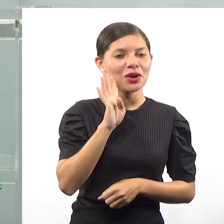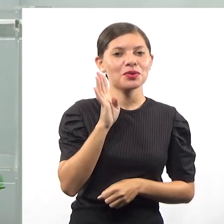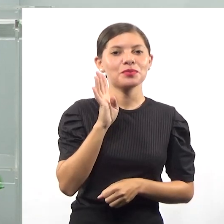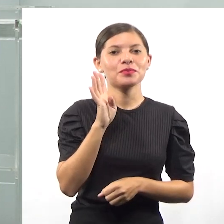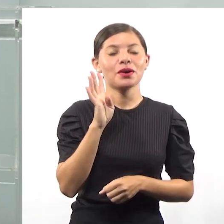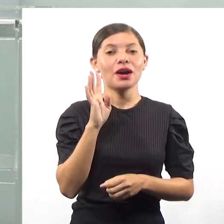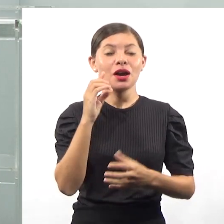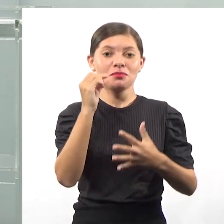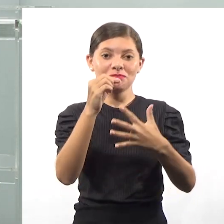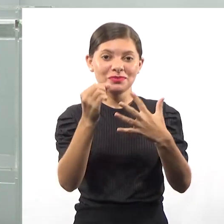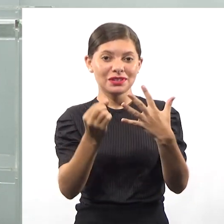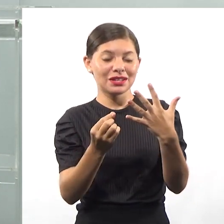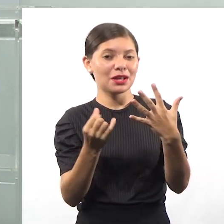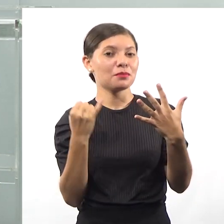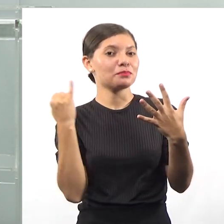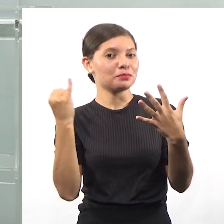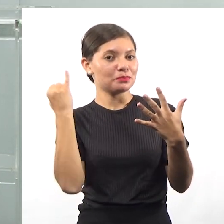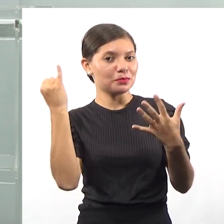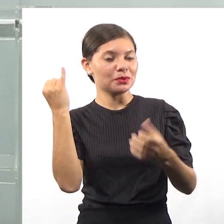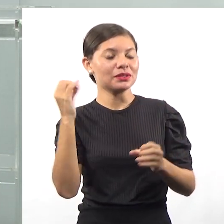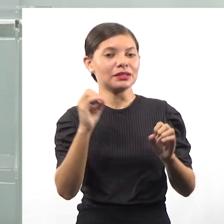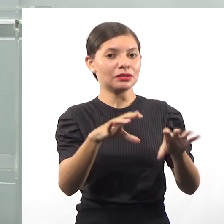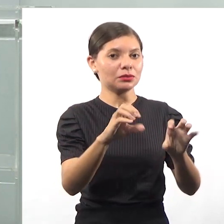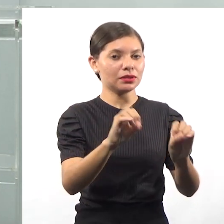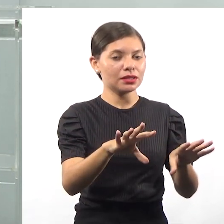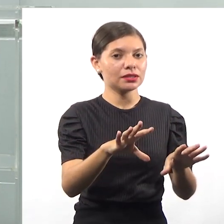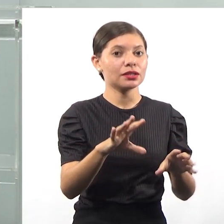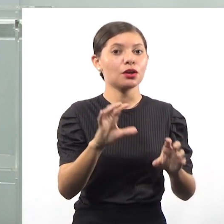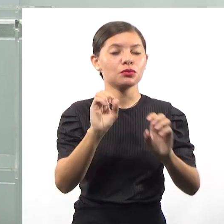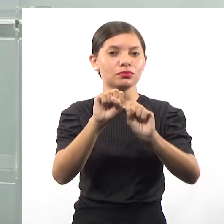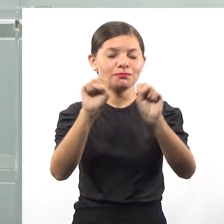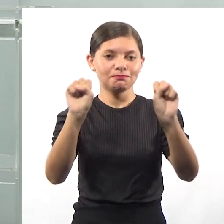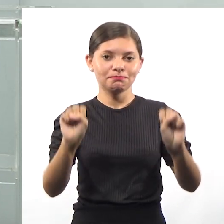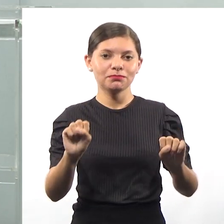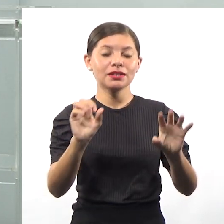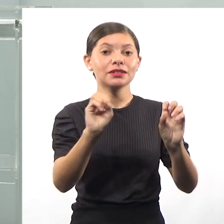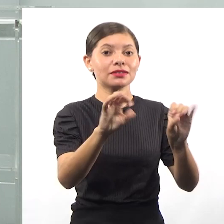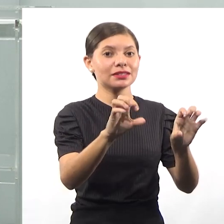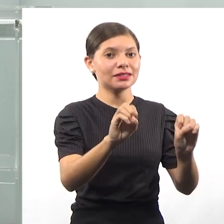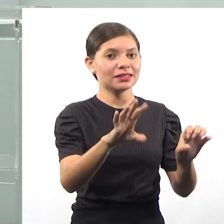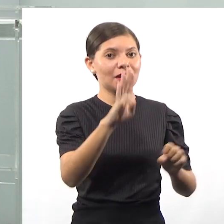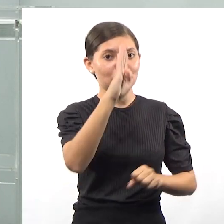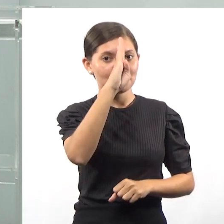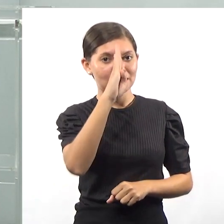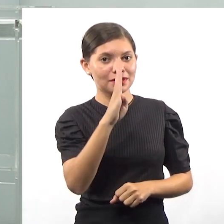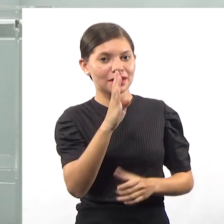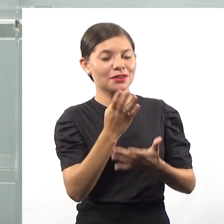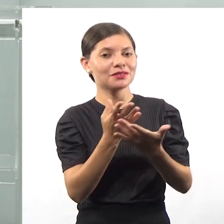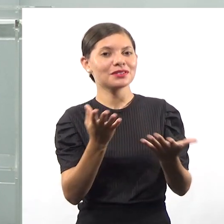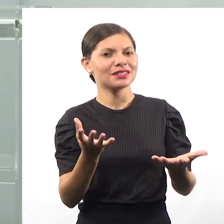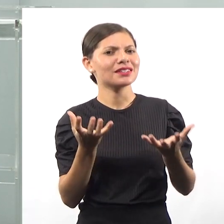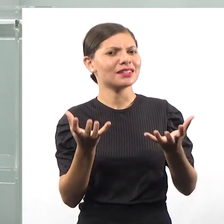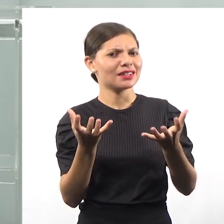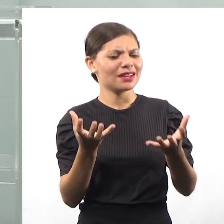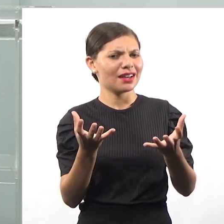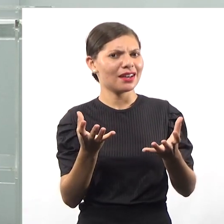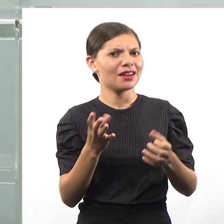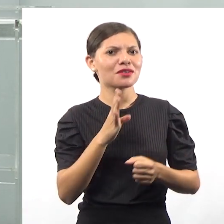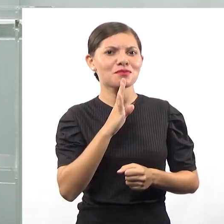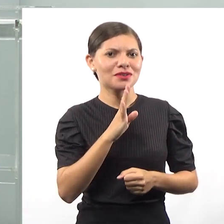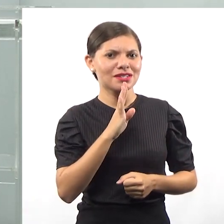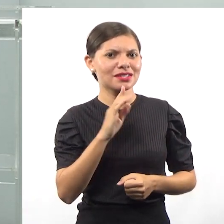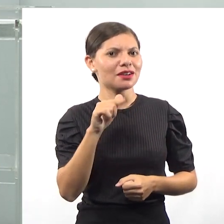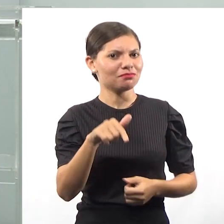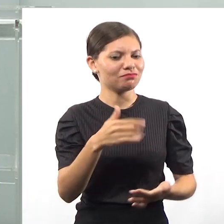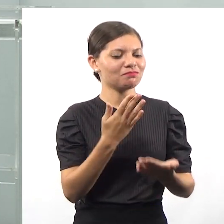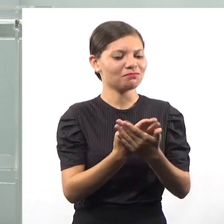considerado uma das etapas mais importantes da educação do sistema educacional brasileiro. Se você quiser conhecer, é esse